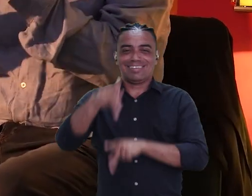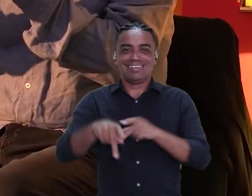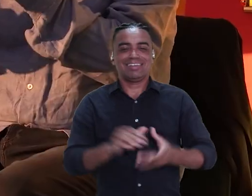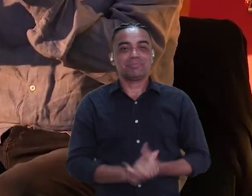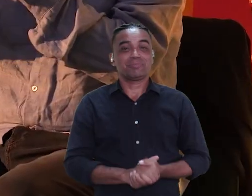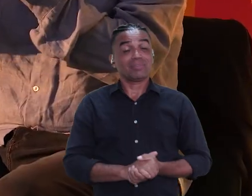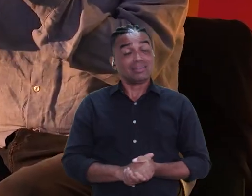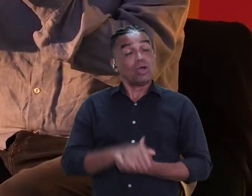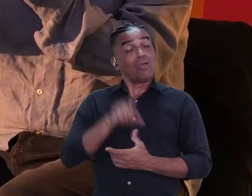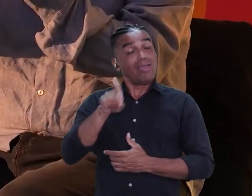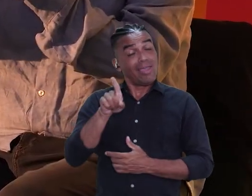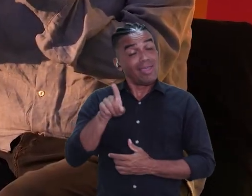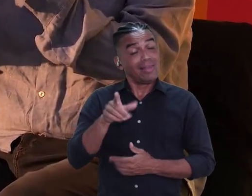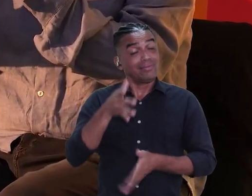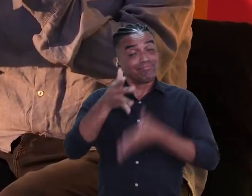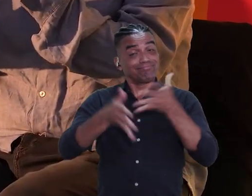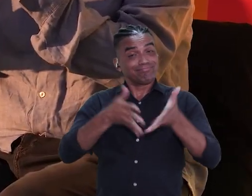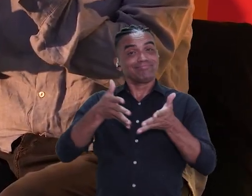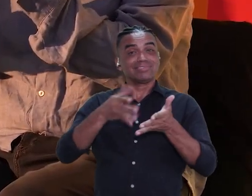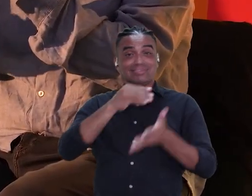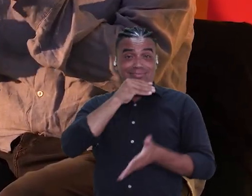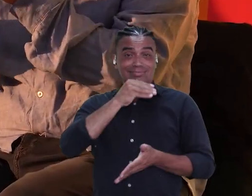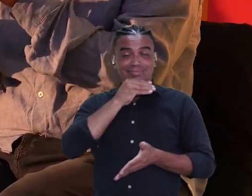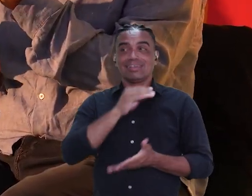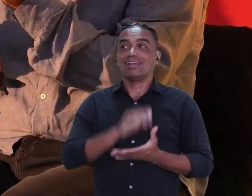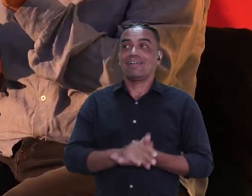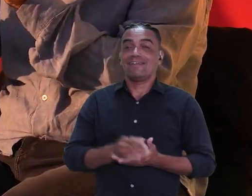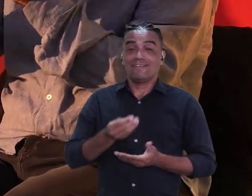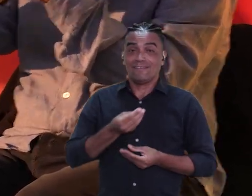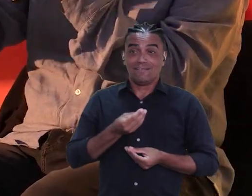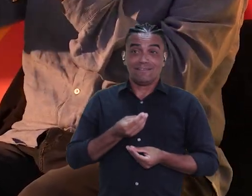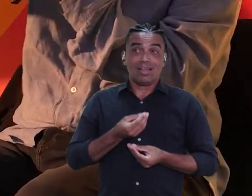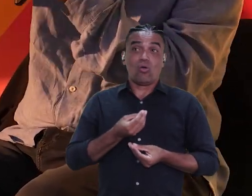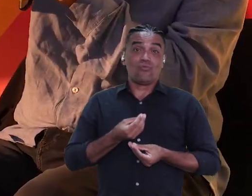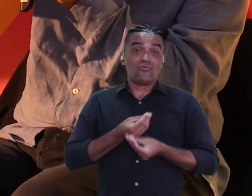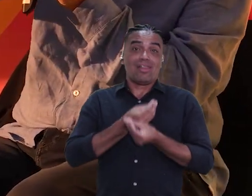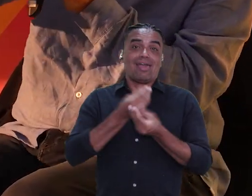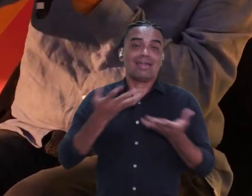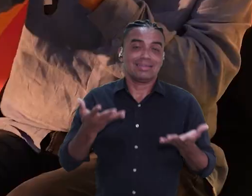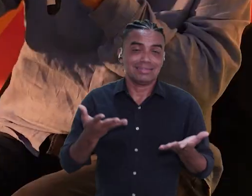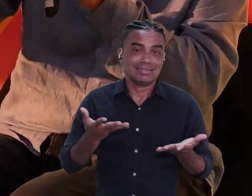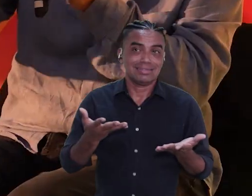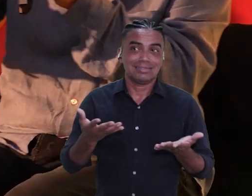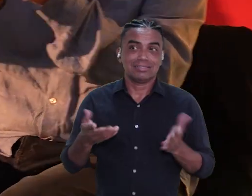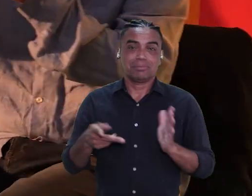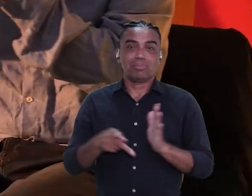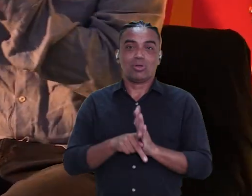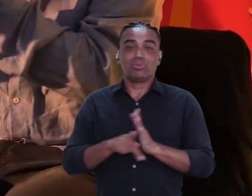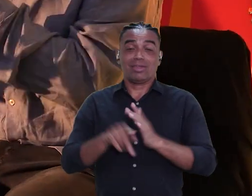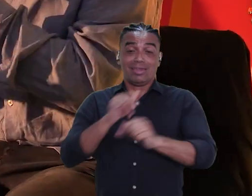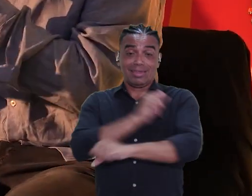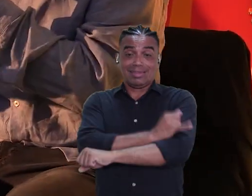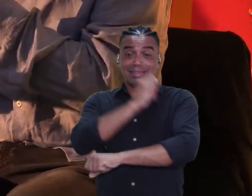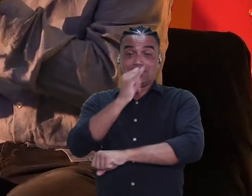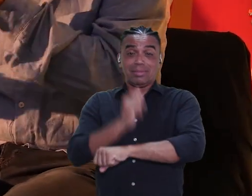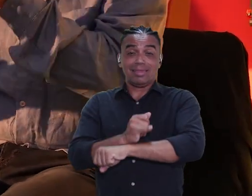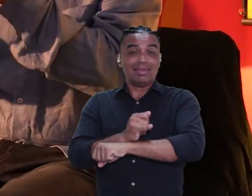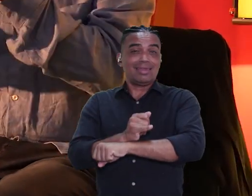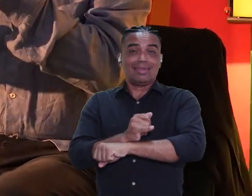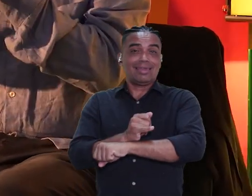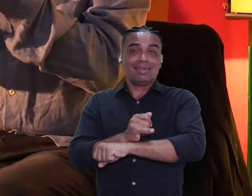diz que as prendas, oferece as prendas de Itabira para o